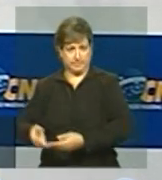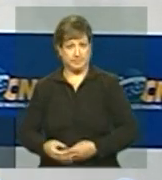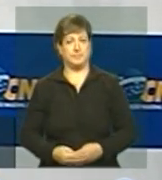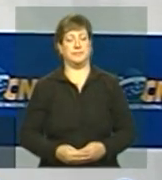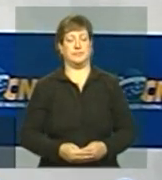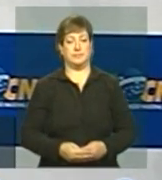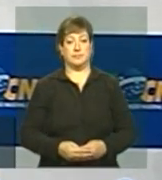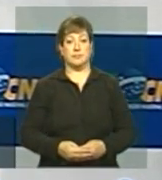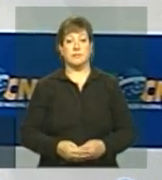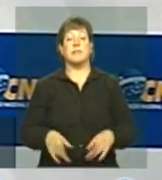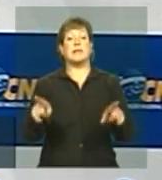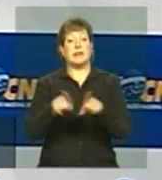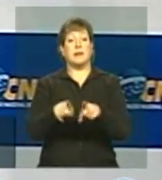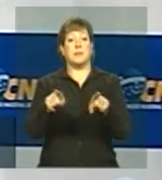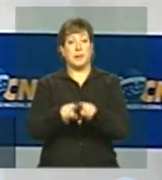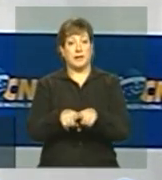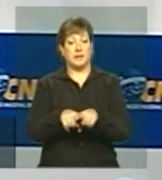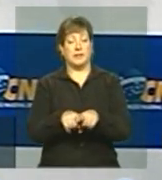Além disso,